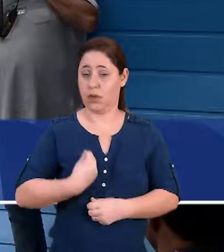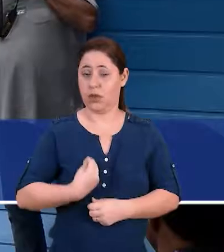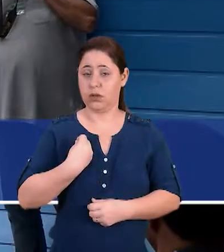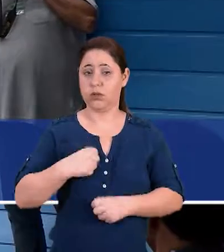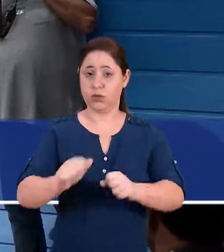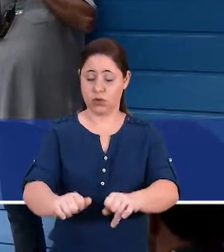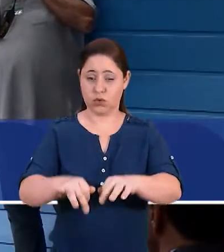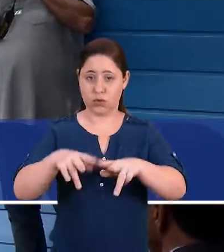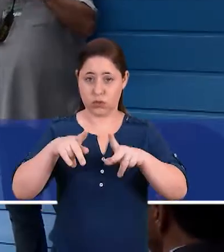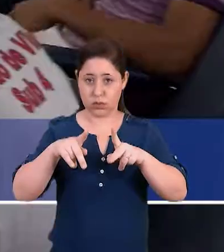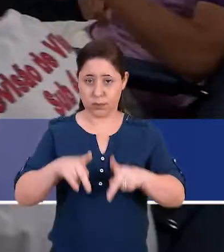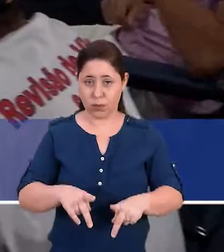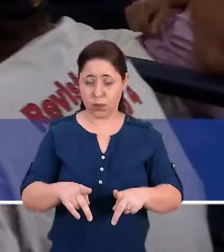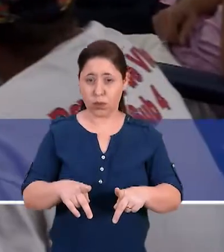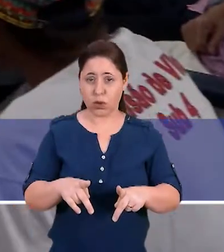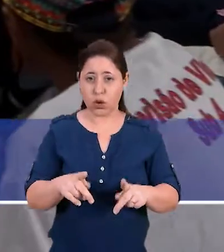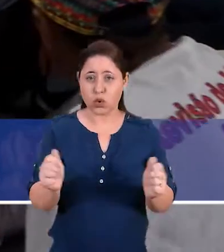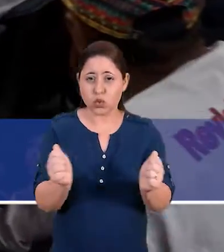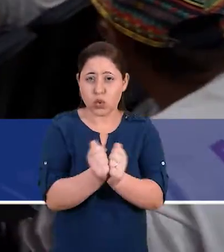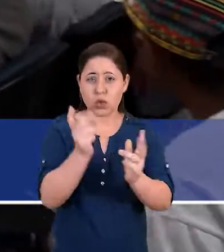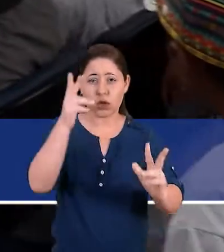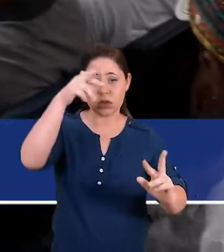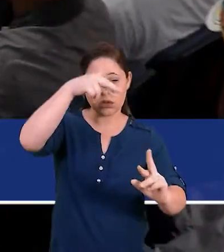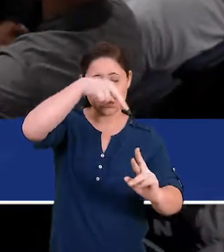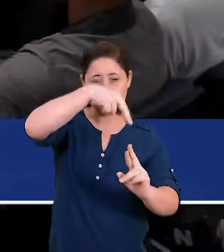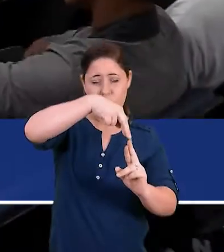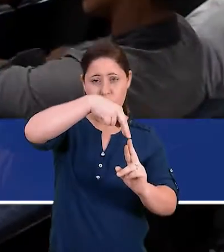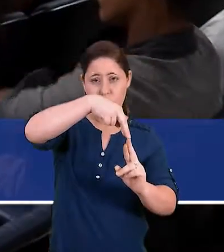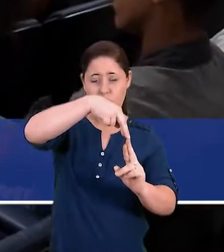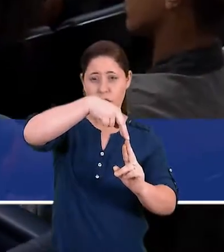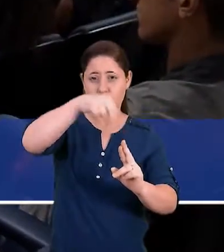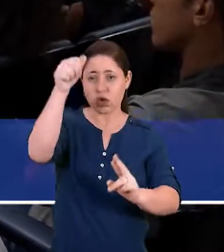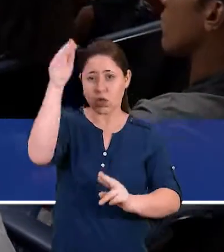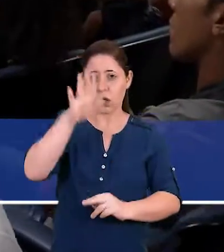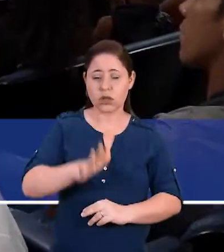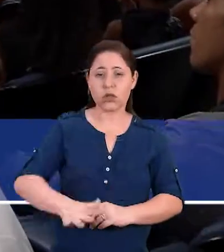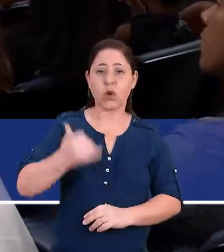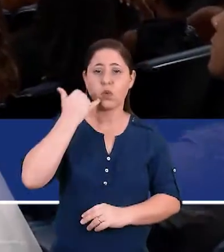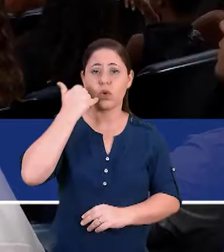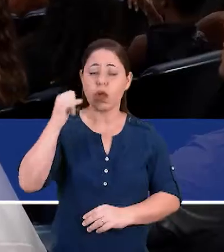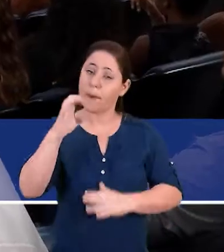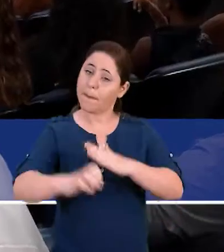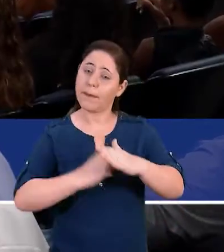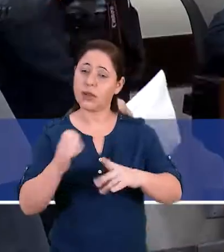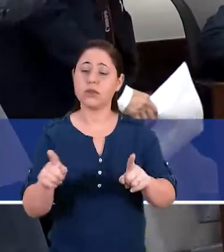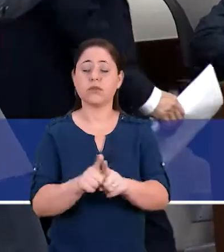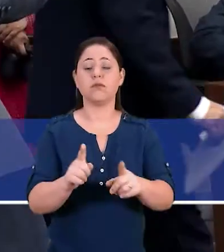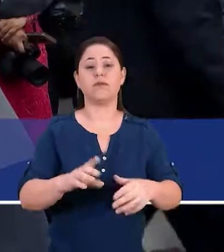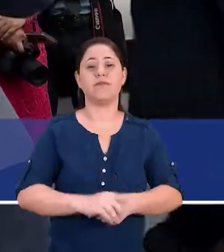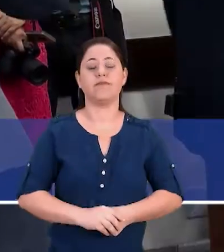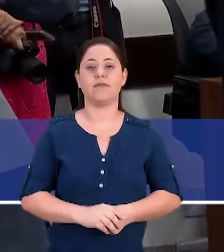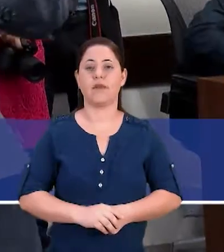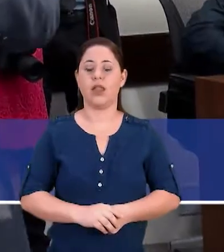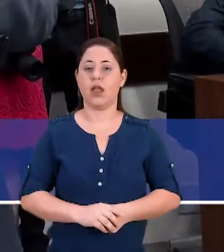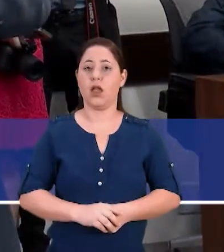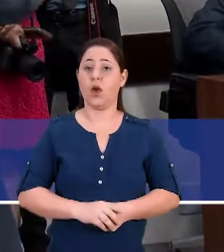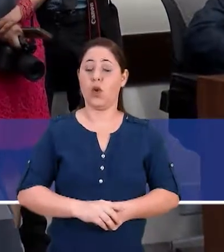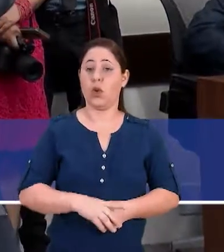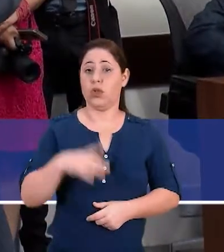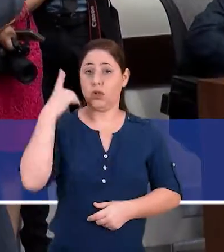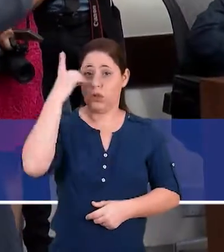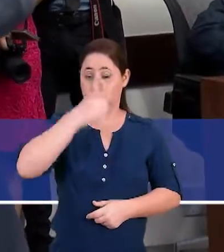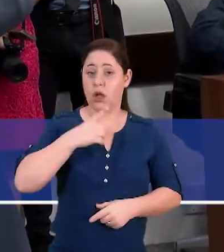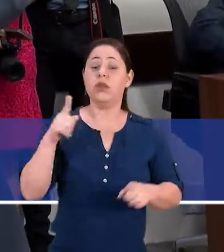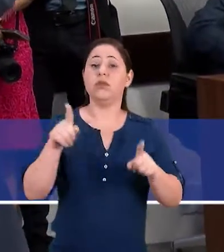de audiência pública com representantes da Agência Nacional de Energia Elétrica e da empresa. Segundo o parlamentar, que